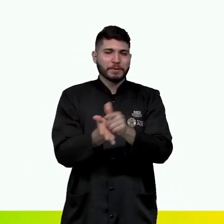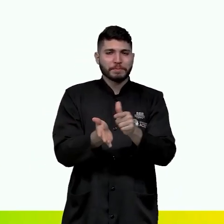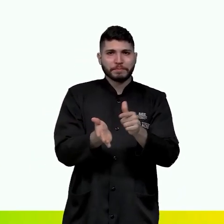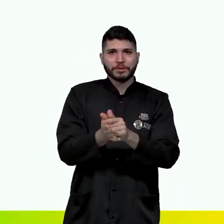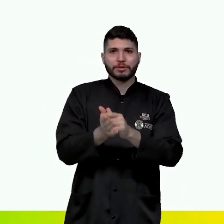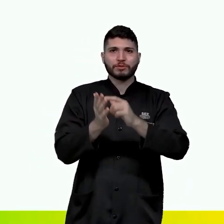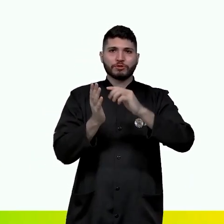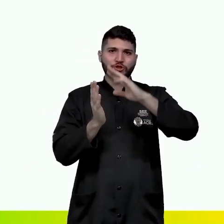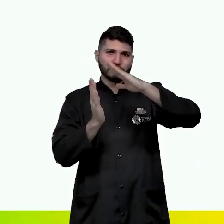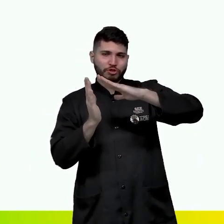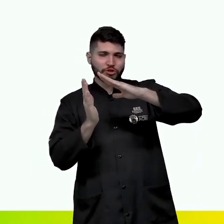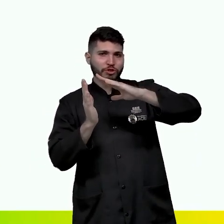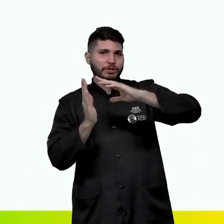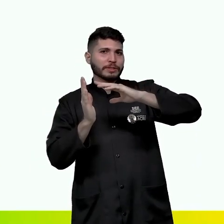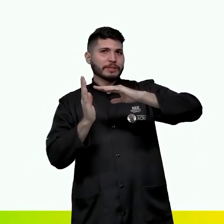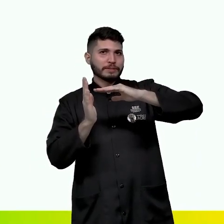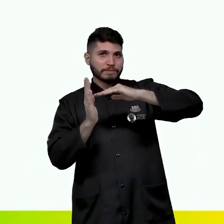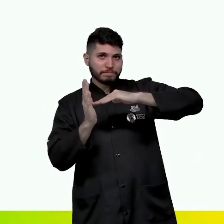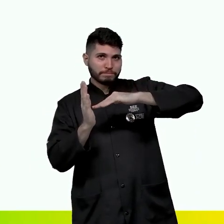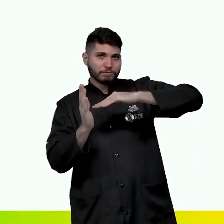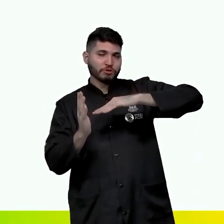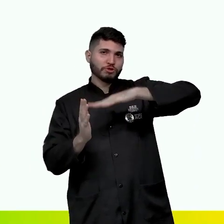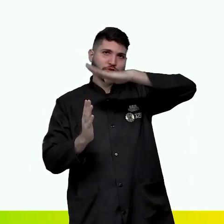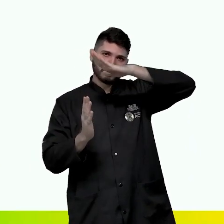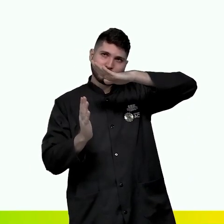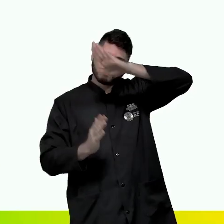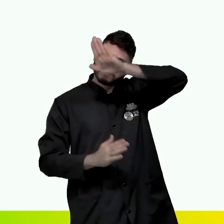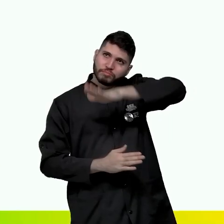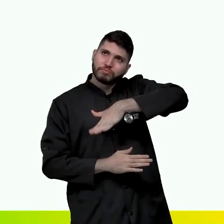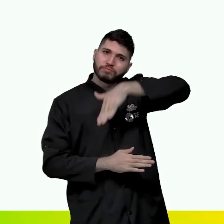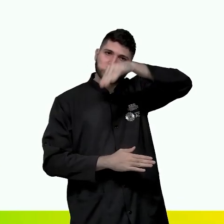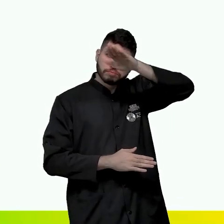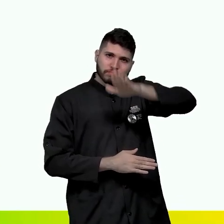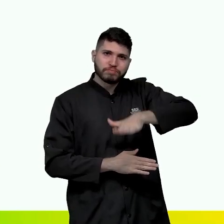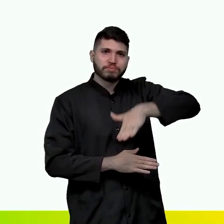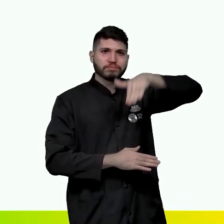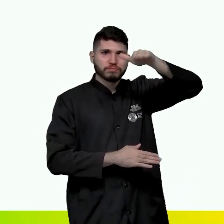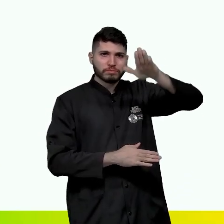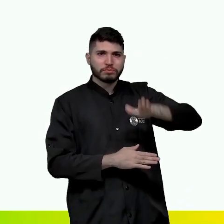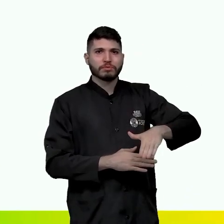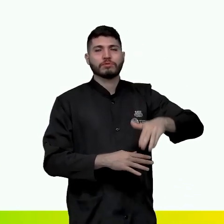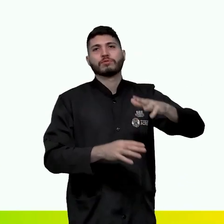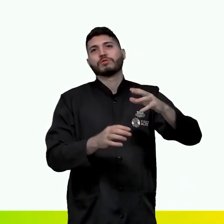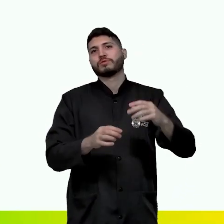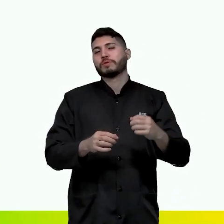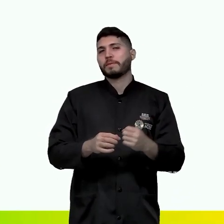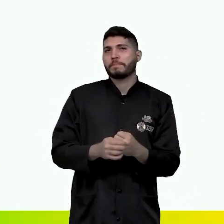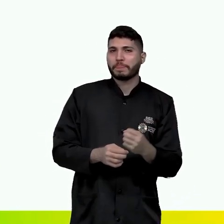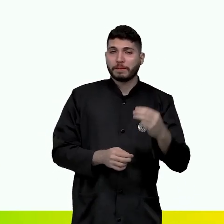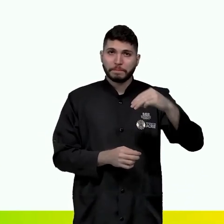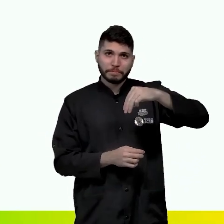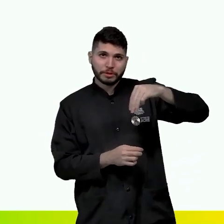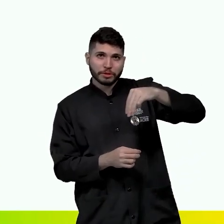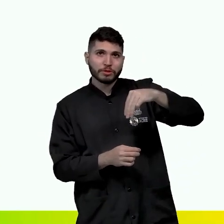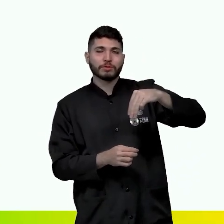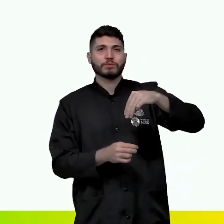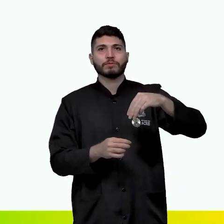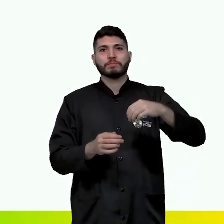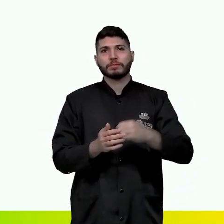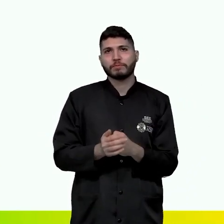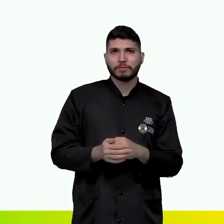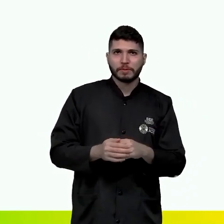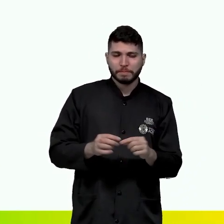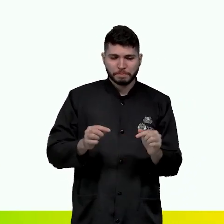comprar para pintar uma caixa d'água, ou saber quantos metros de azulejo para